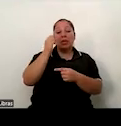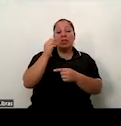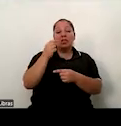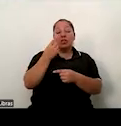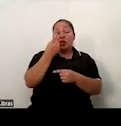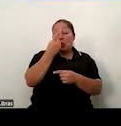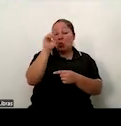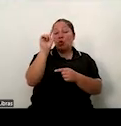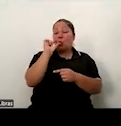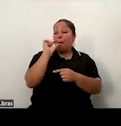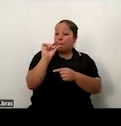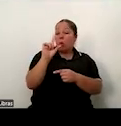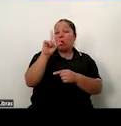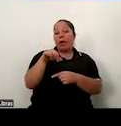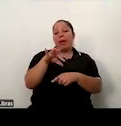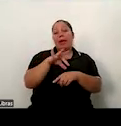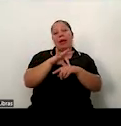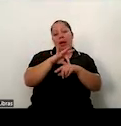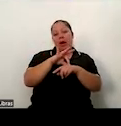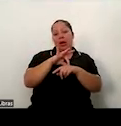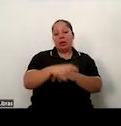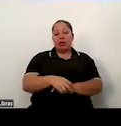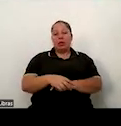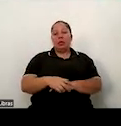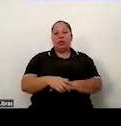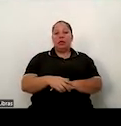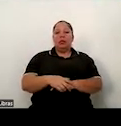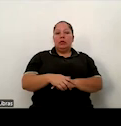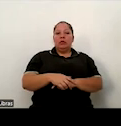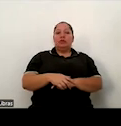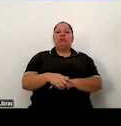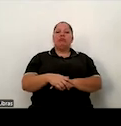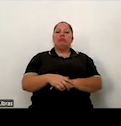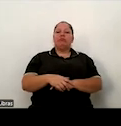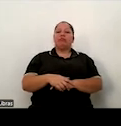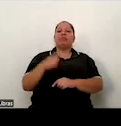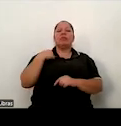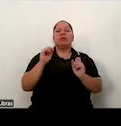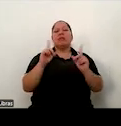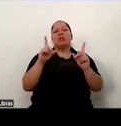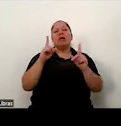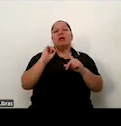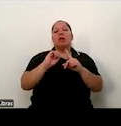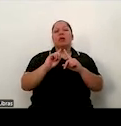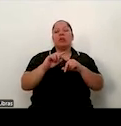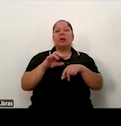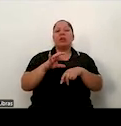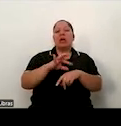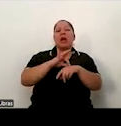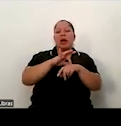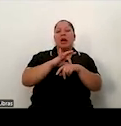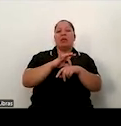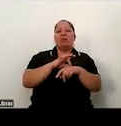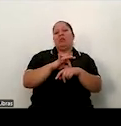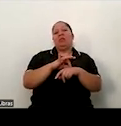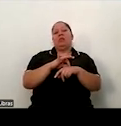O que que é aqui que eu coloquei que eu acho importante a gente esclarecer isso? Mas por que câncer? Por que carne vermelha pode ser um fator de risco para câncer?